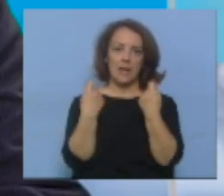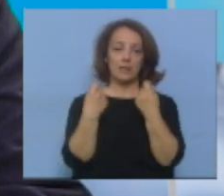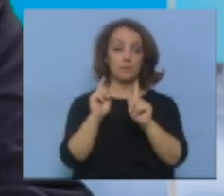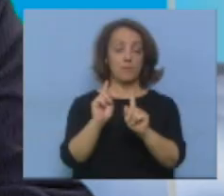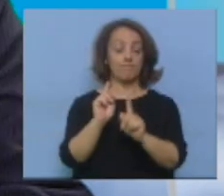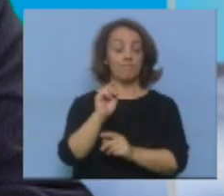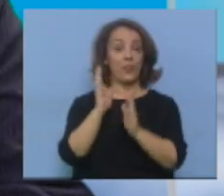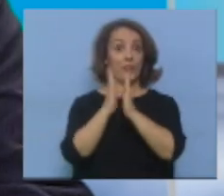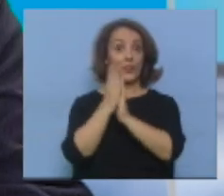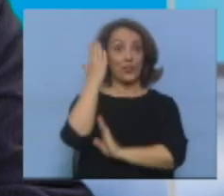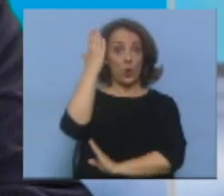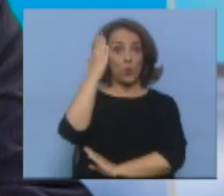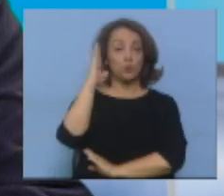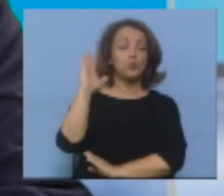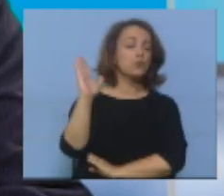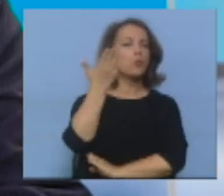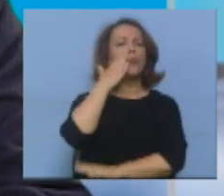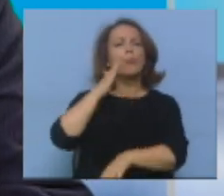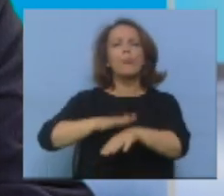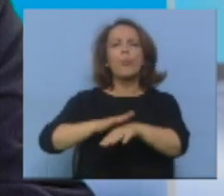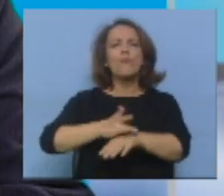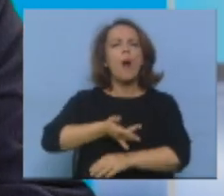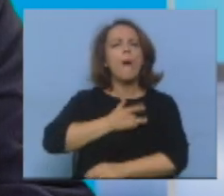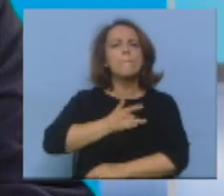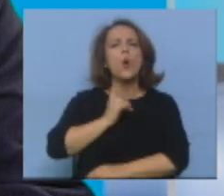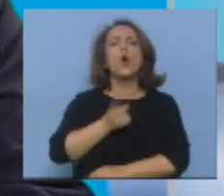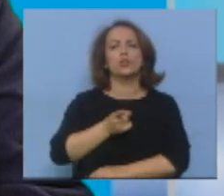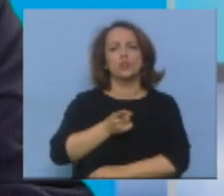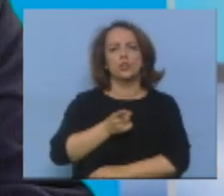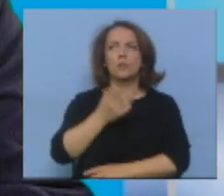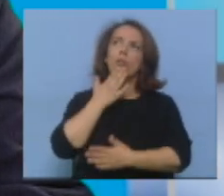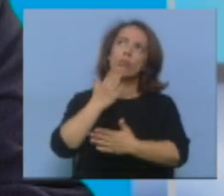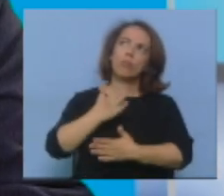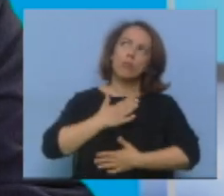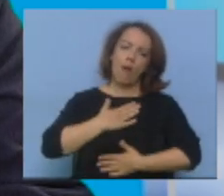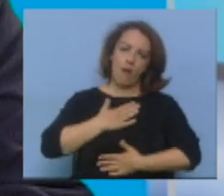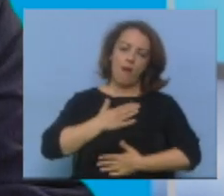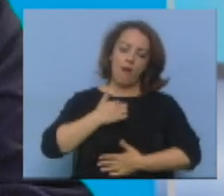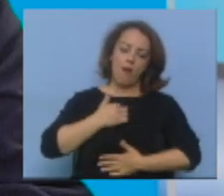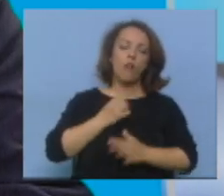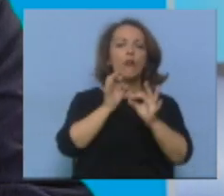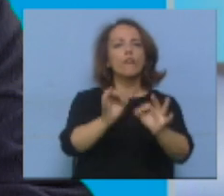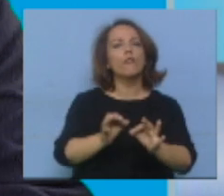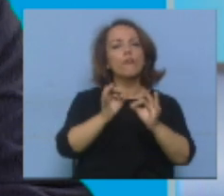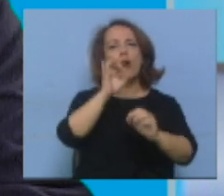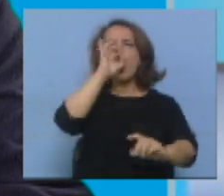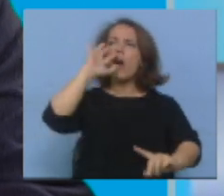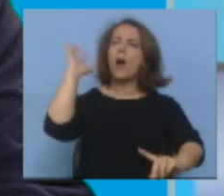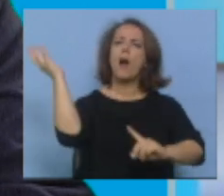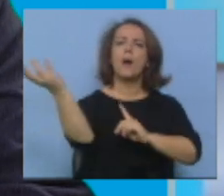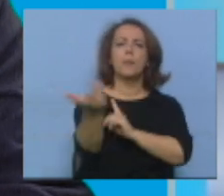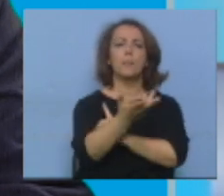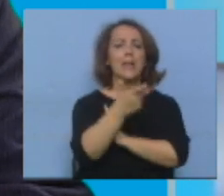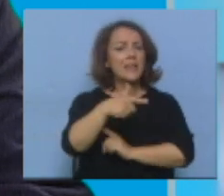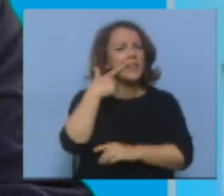mim é deixar-me ser humano. E ser humano é ser solidário com a natureza. E a natureza é frágil.